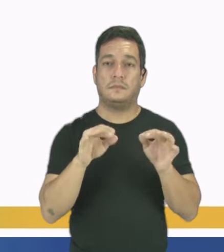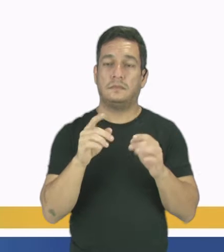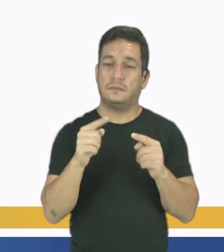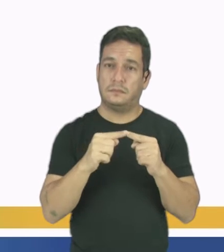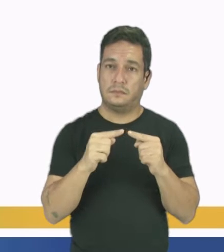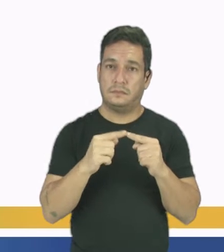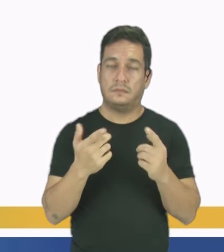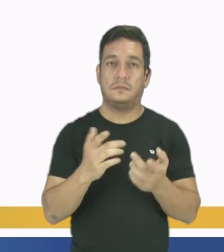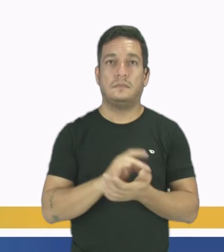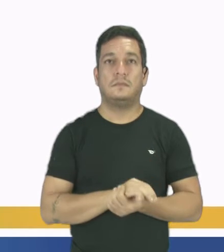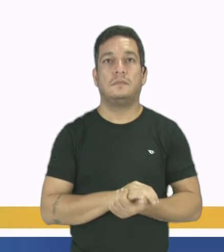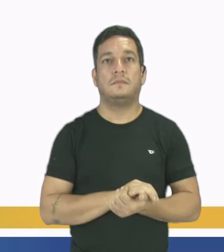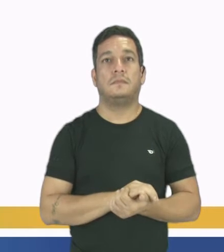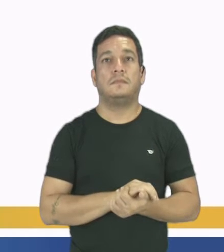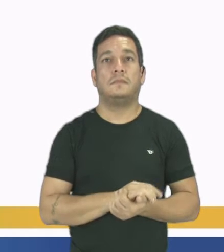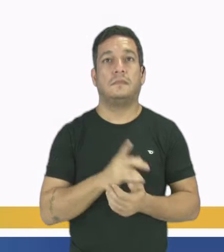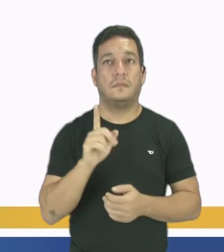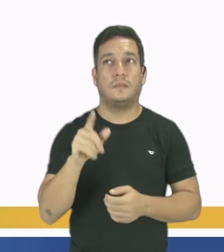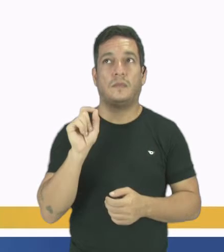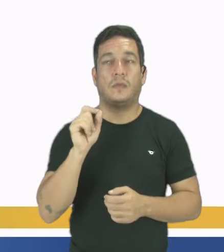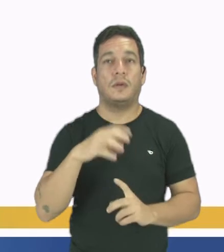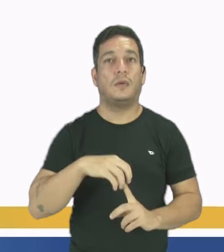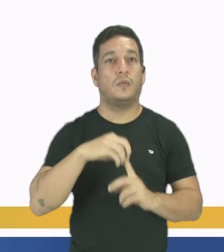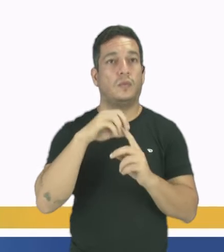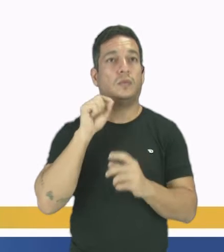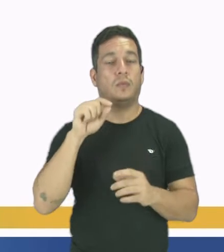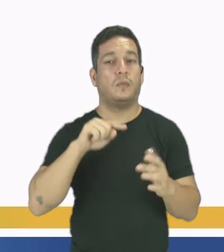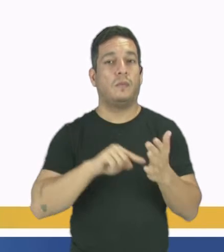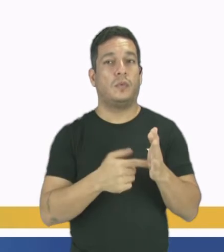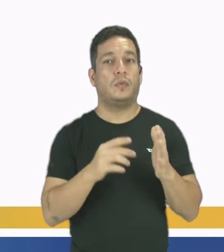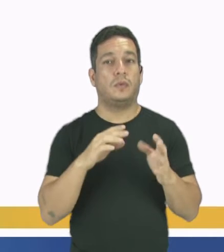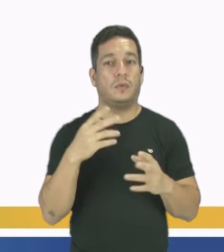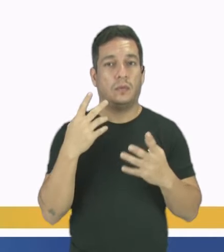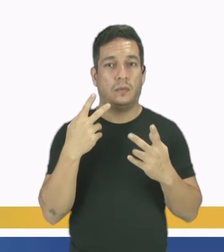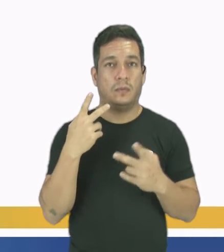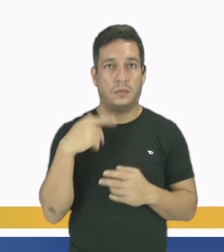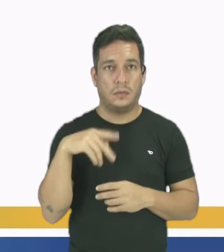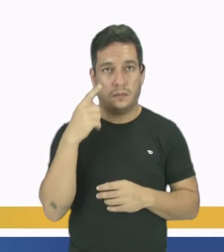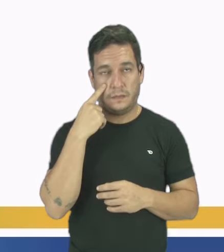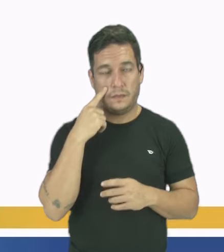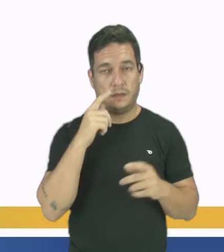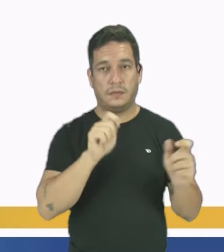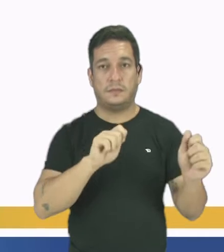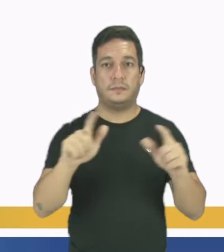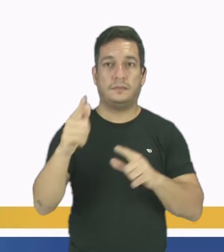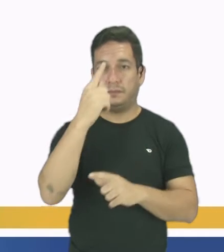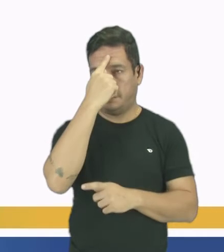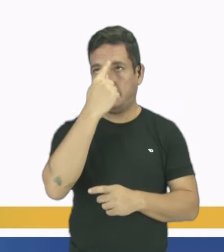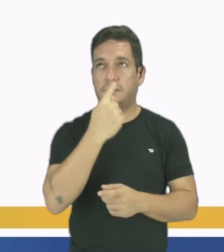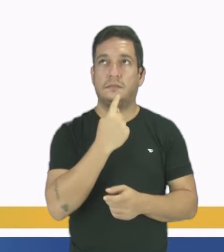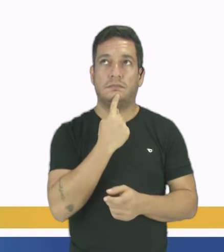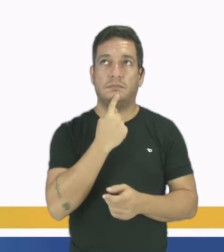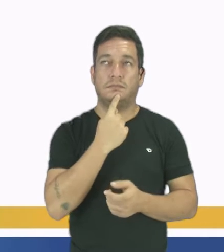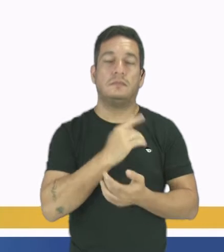si. Então, nesse caso, elas têm um único ponto em comum. Acompanhe comigo aí